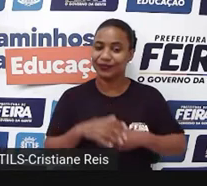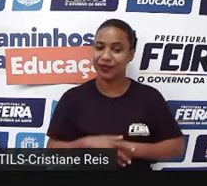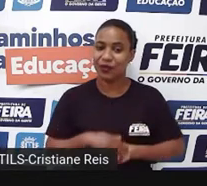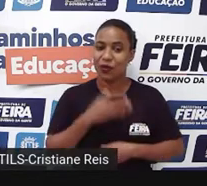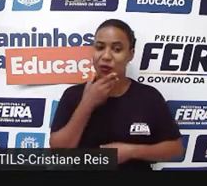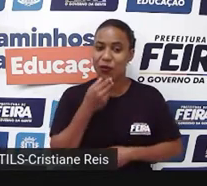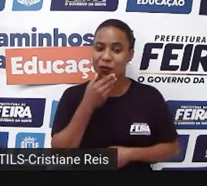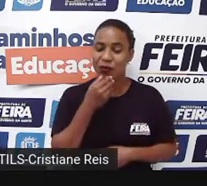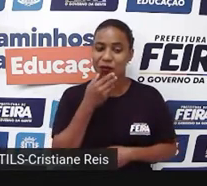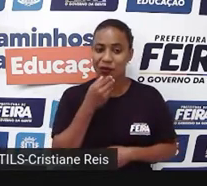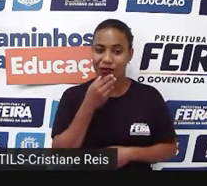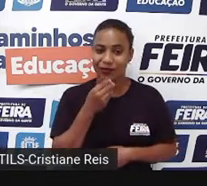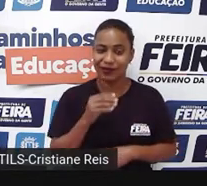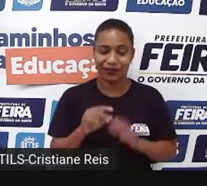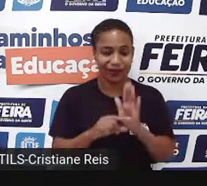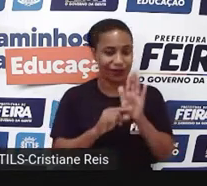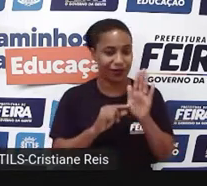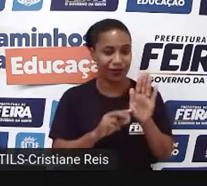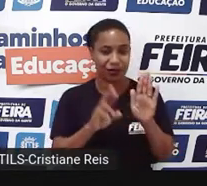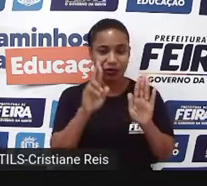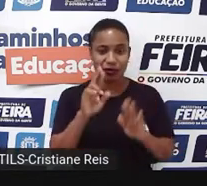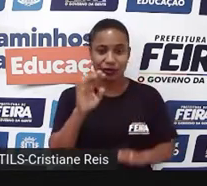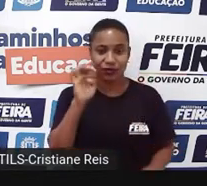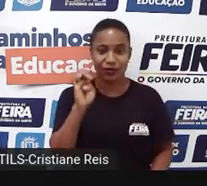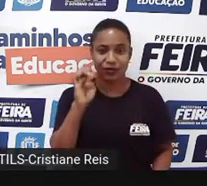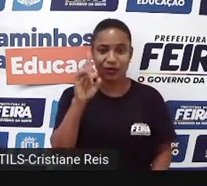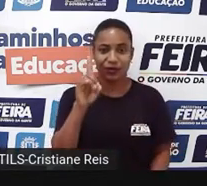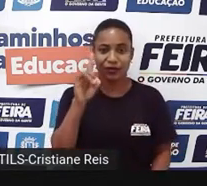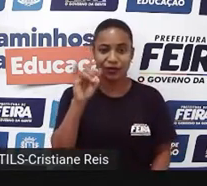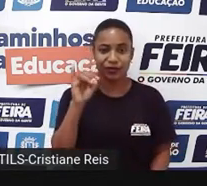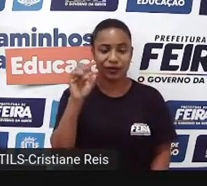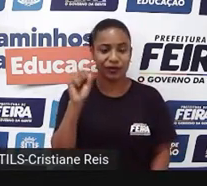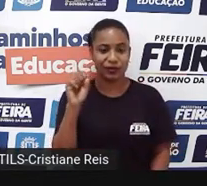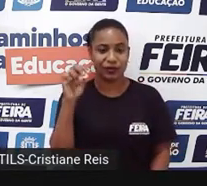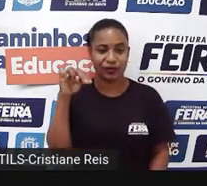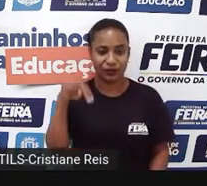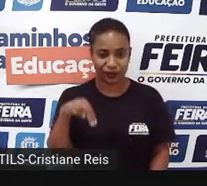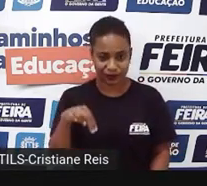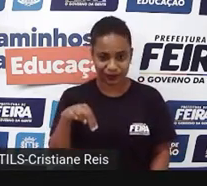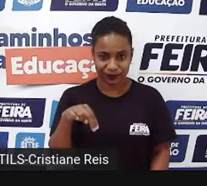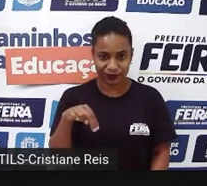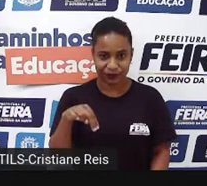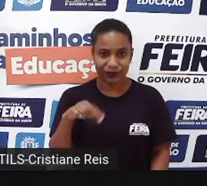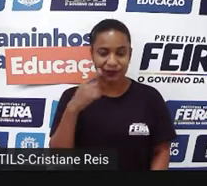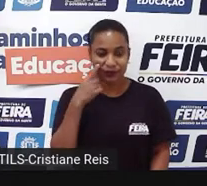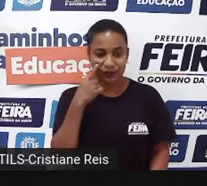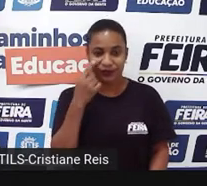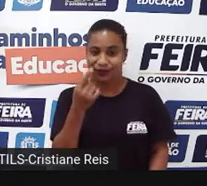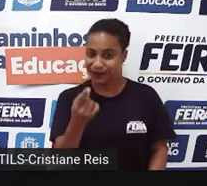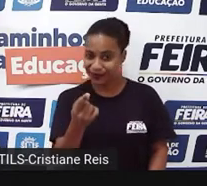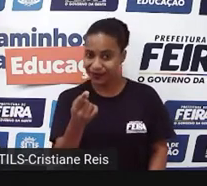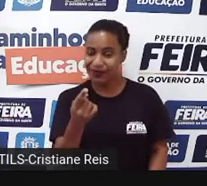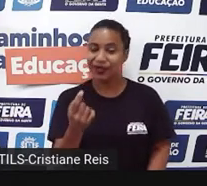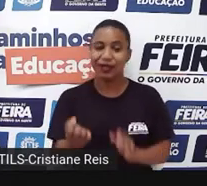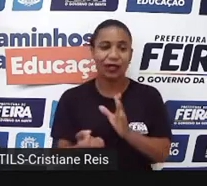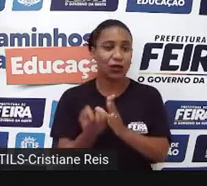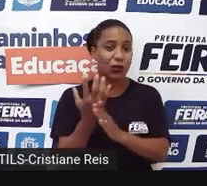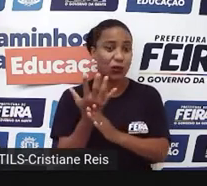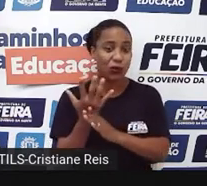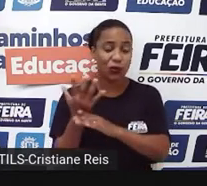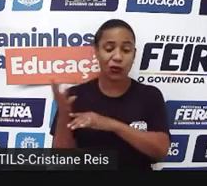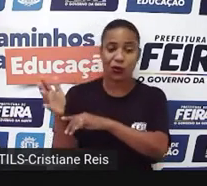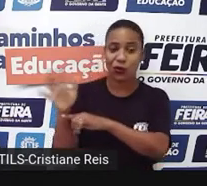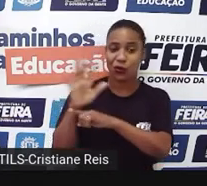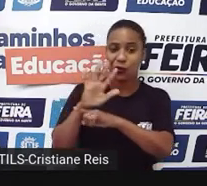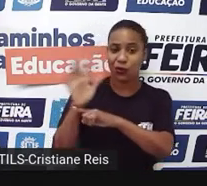Edison, ele criou esse protótipo, né, que a gente chama de, em nossa língua, cinetoscópio, que permitiu